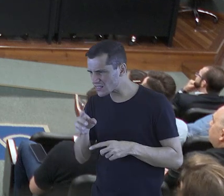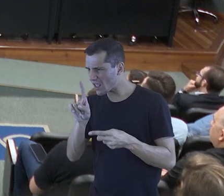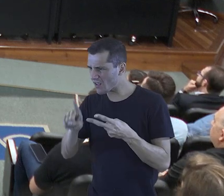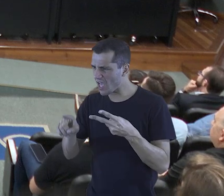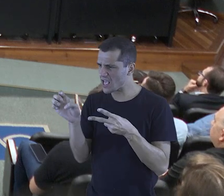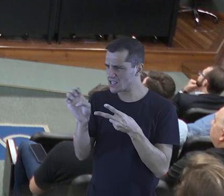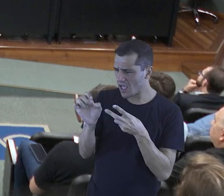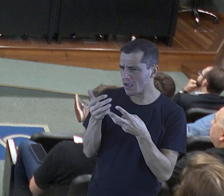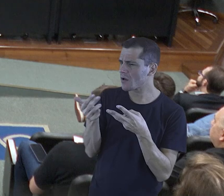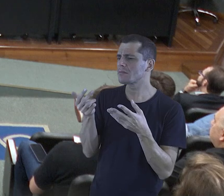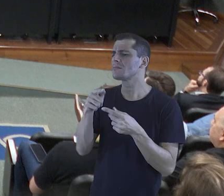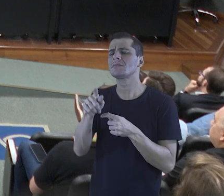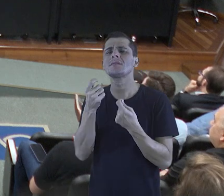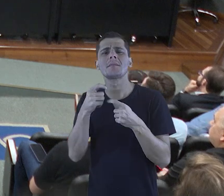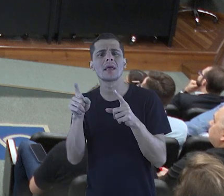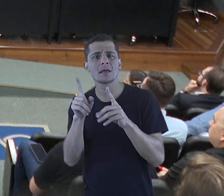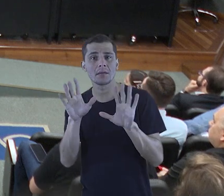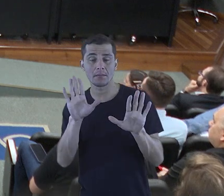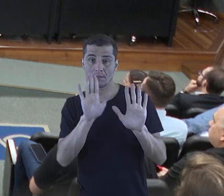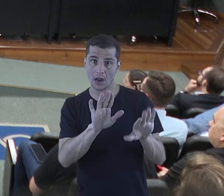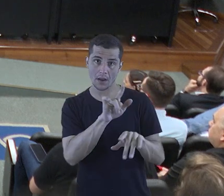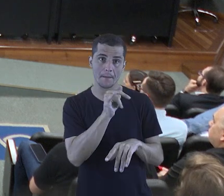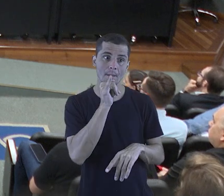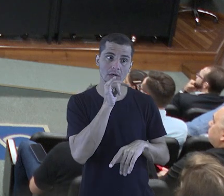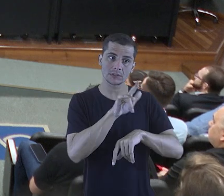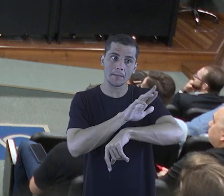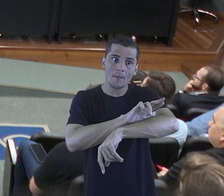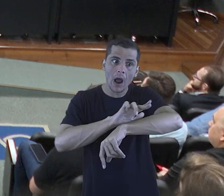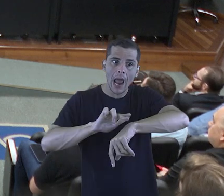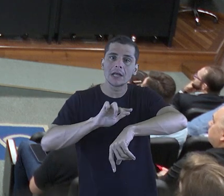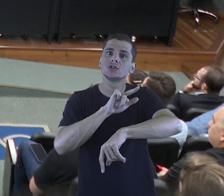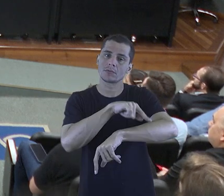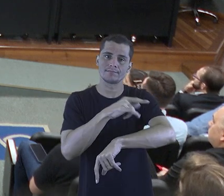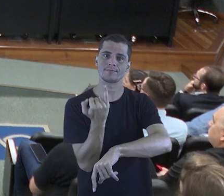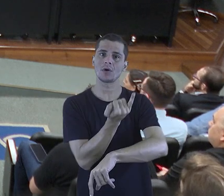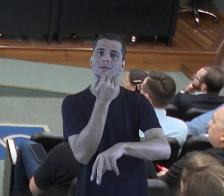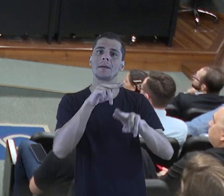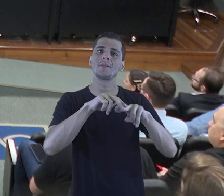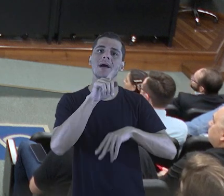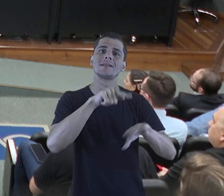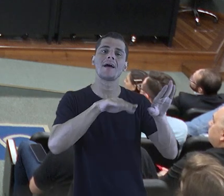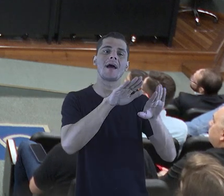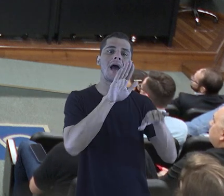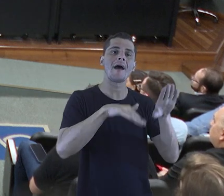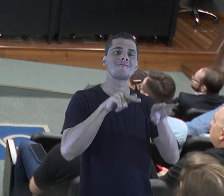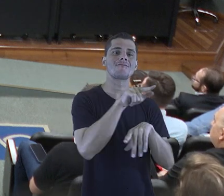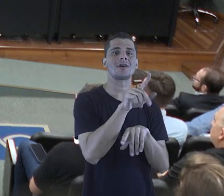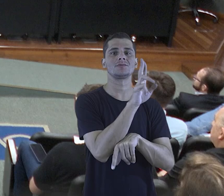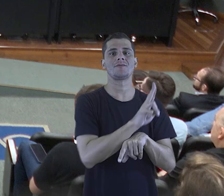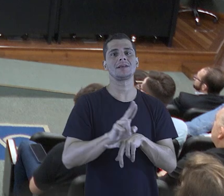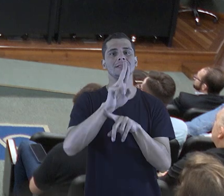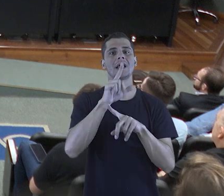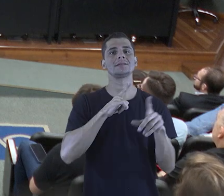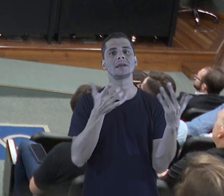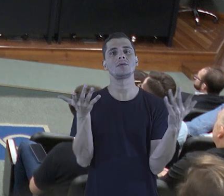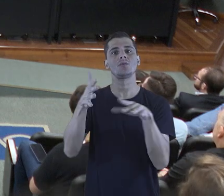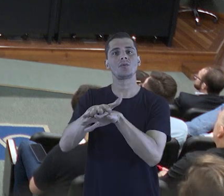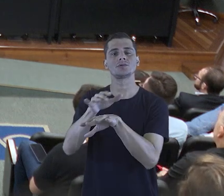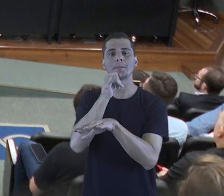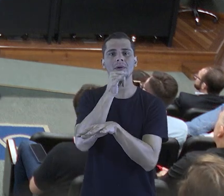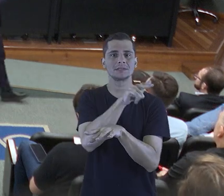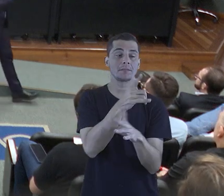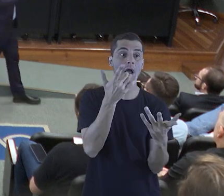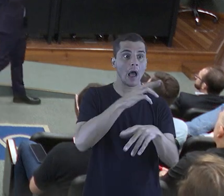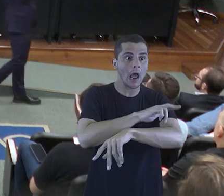você quer, por exemplo, a coleta de origem racial ou étnica, pode ser importante. Porque a universidade pode ter uma política afirmativa, por exemplo, de